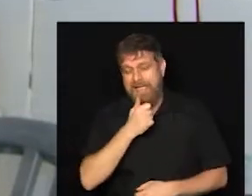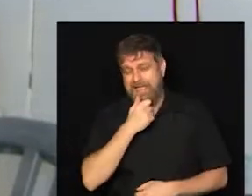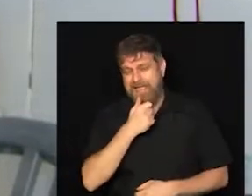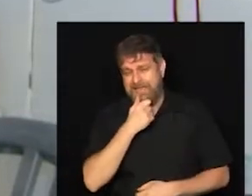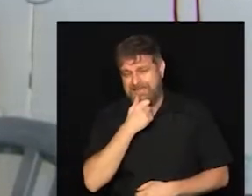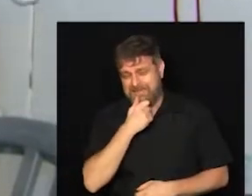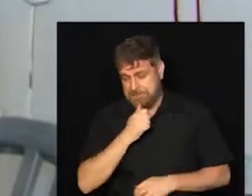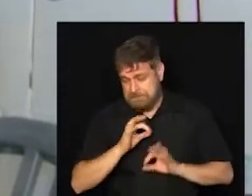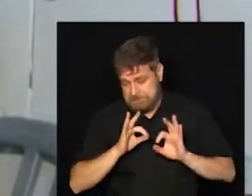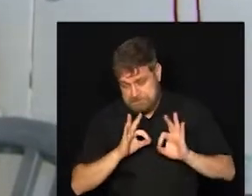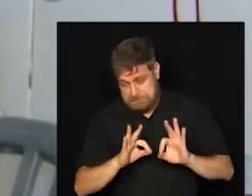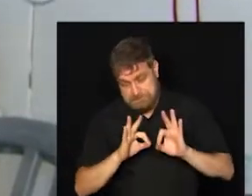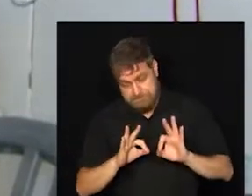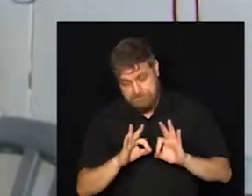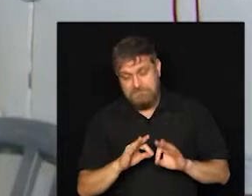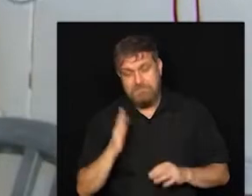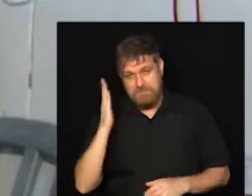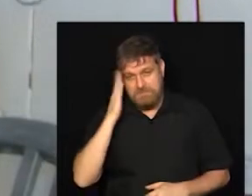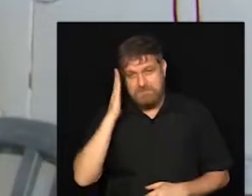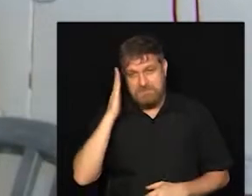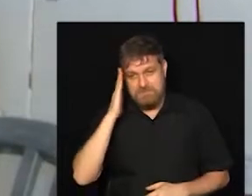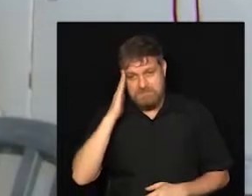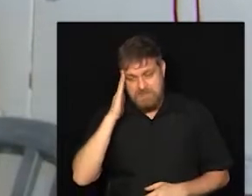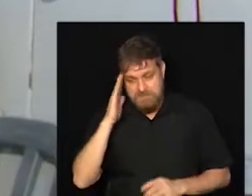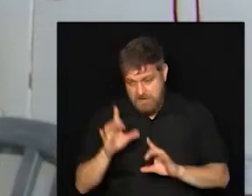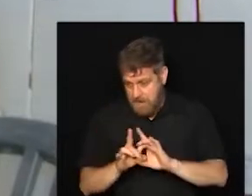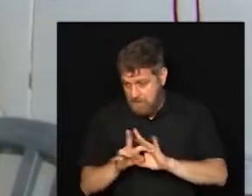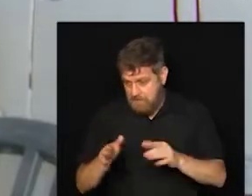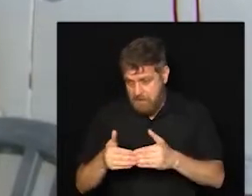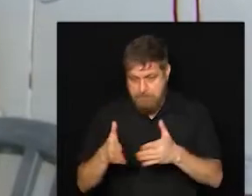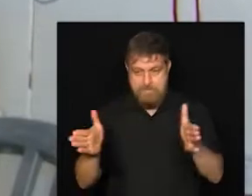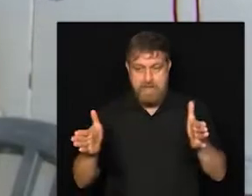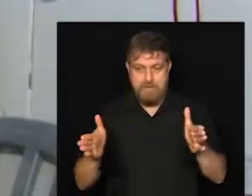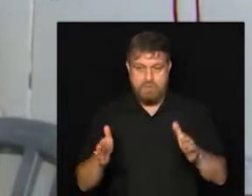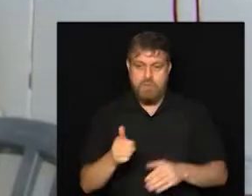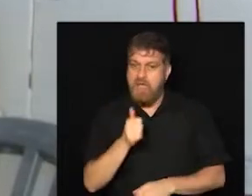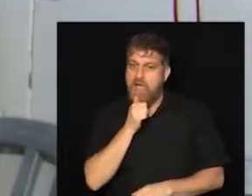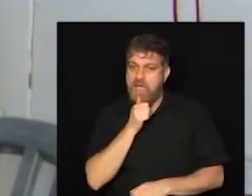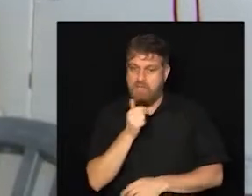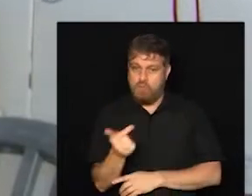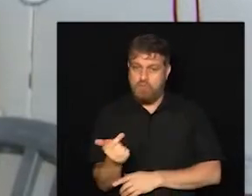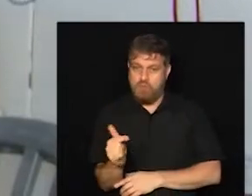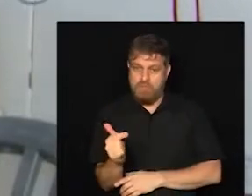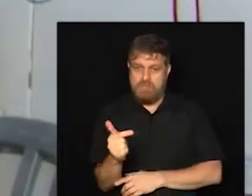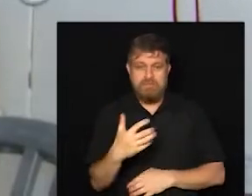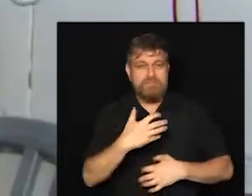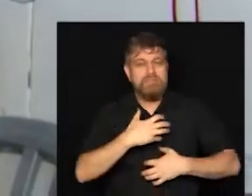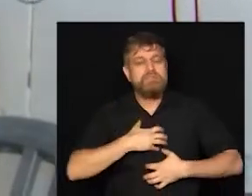não está, né, não tá totalmente liberado, né? Mas